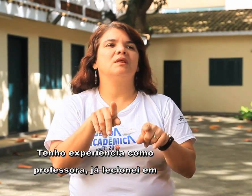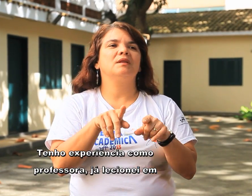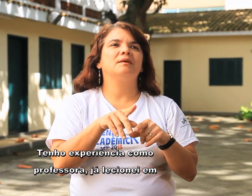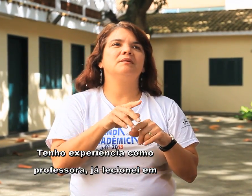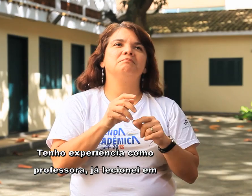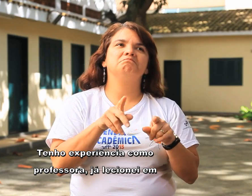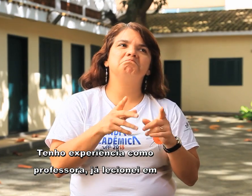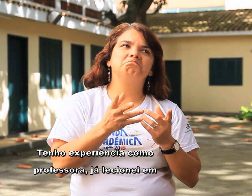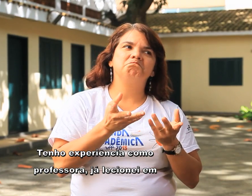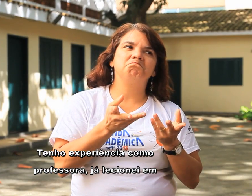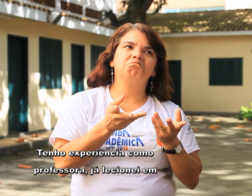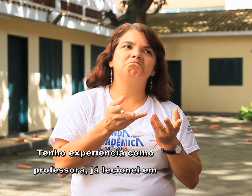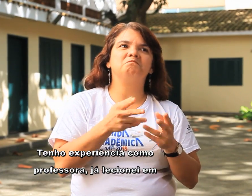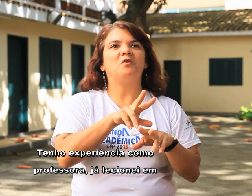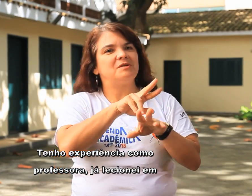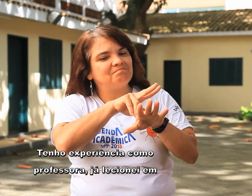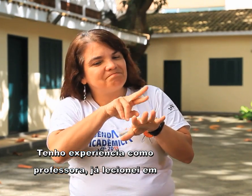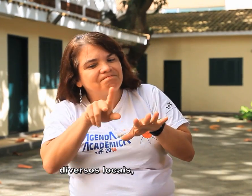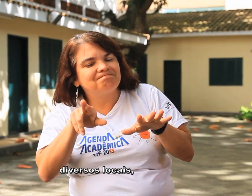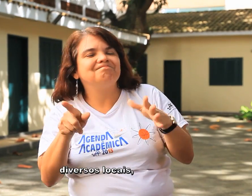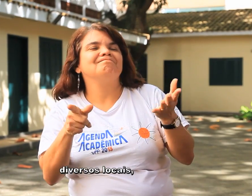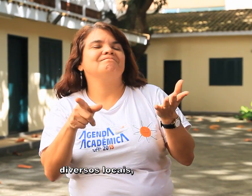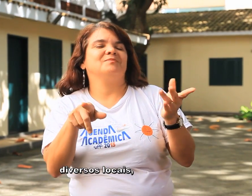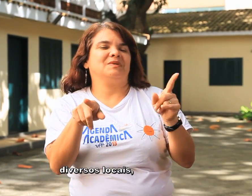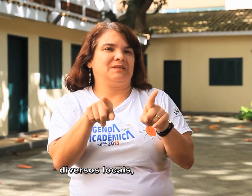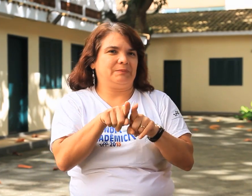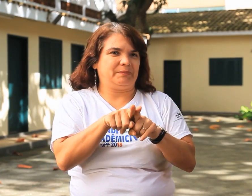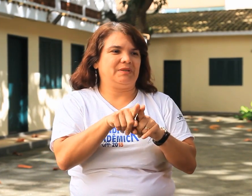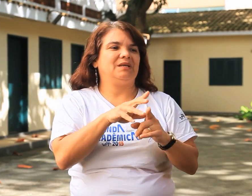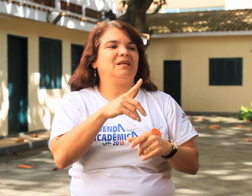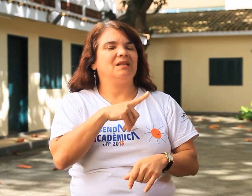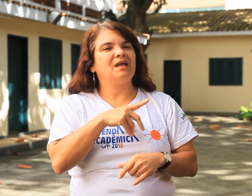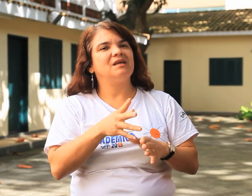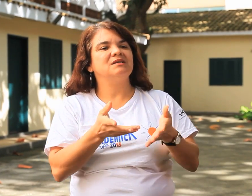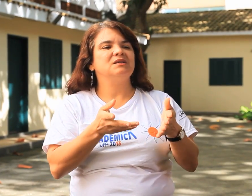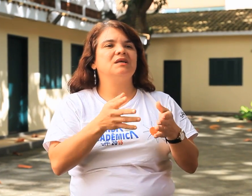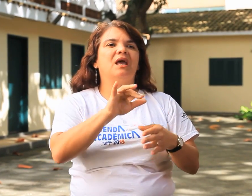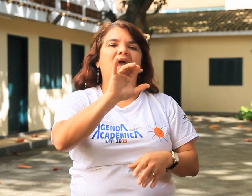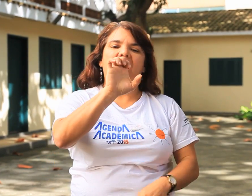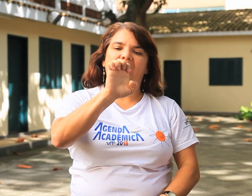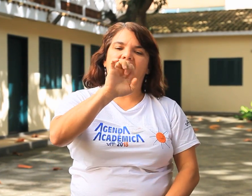Tenho experiência como professora, já lecionei em diversos locais.